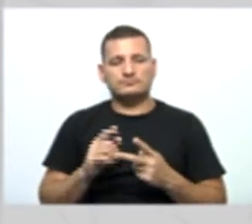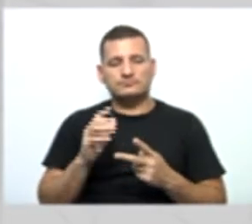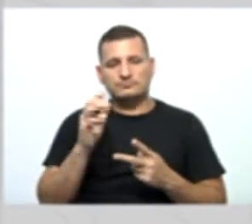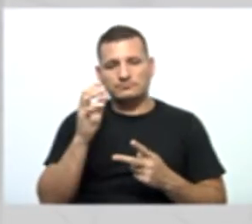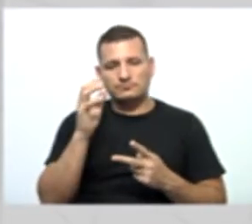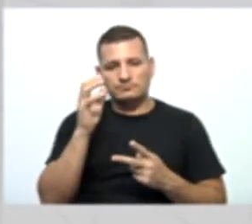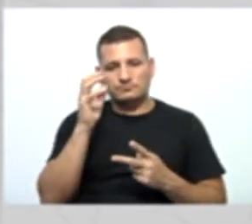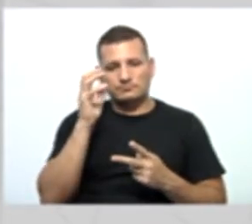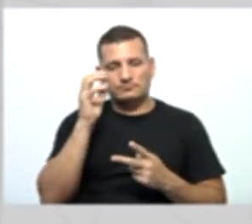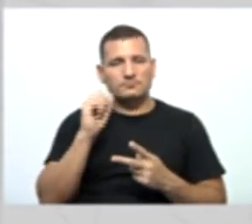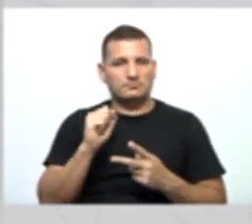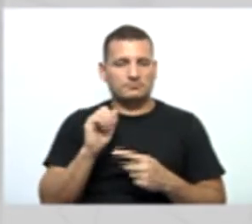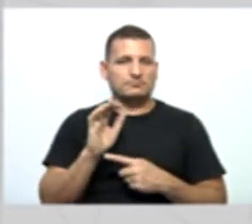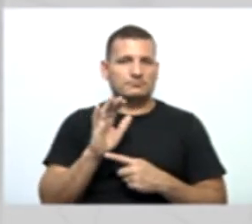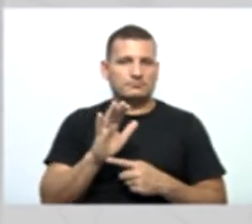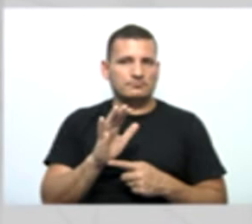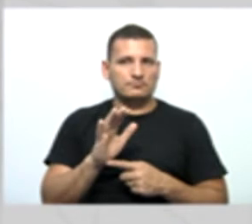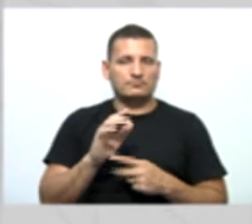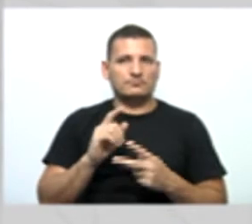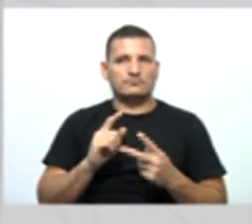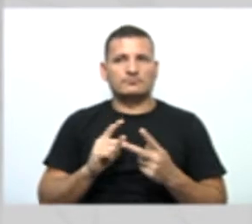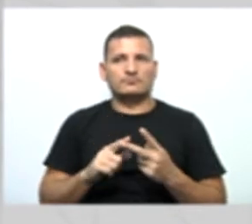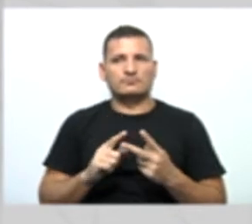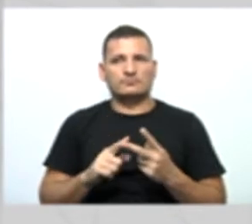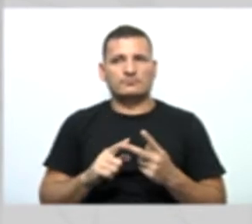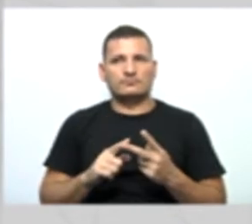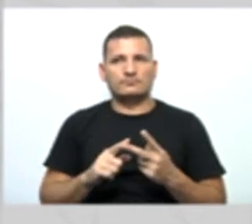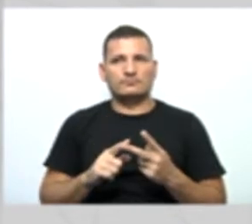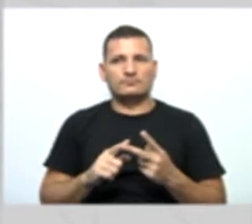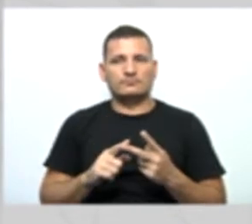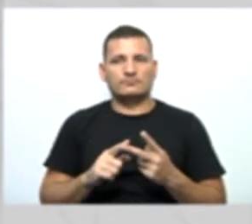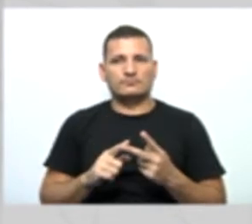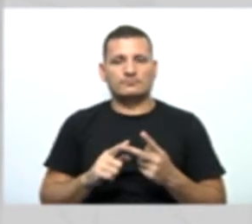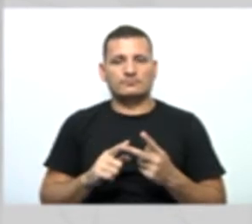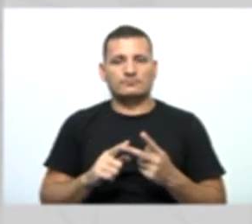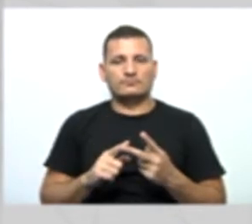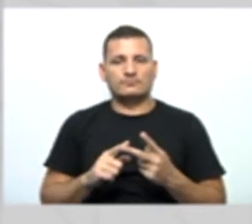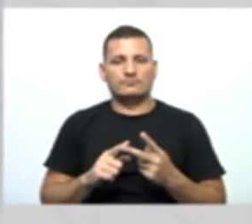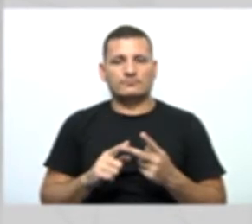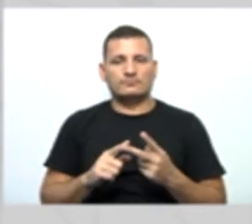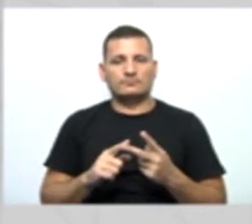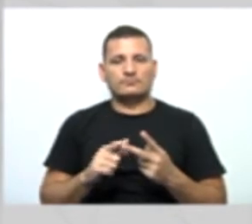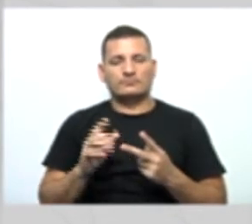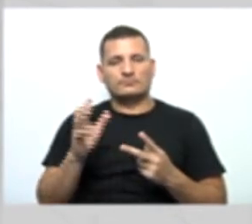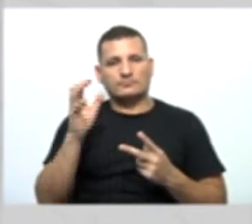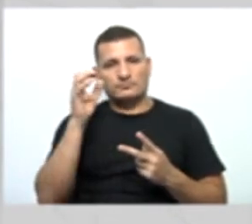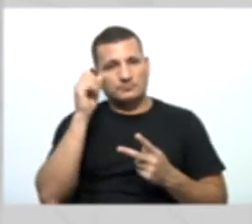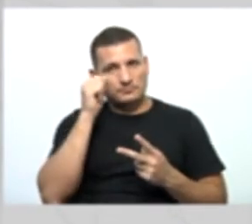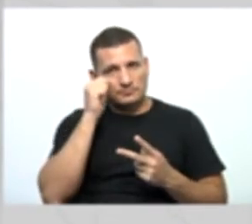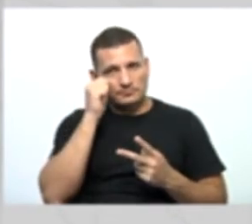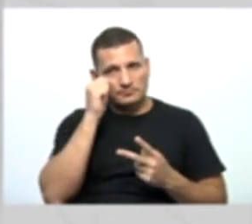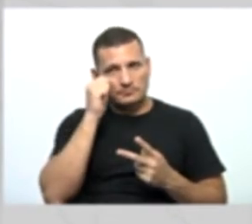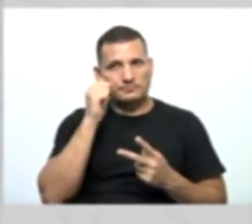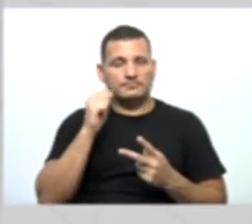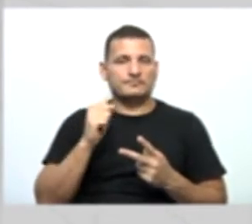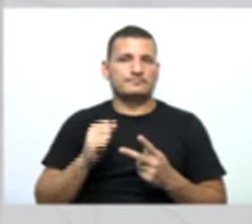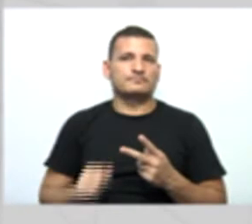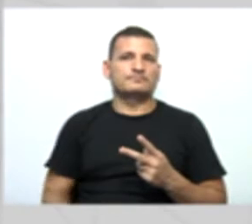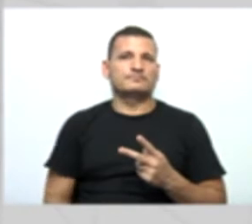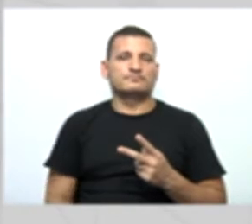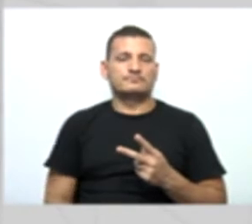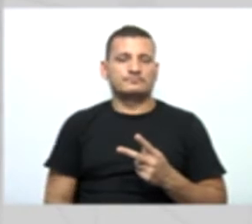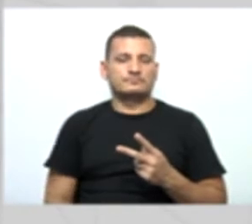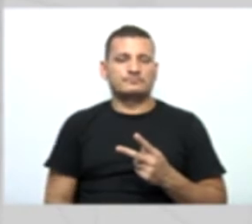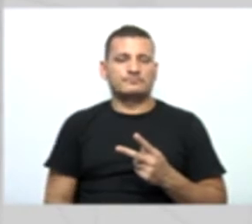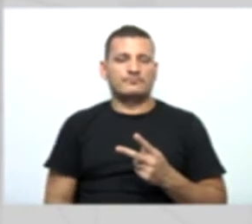A Maria pode se apresentar sem problema nenhum. Ela pode dormir. Maria também